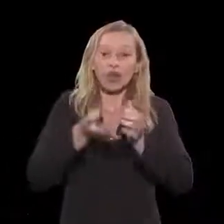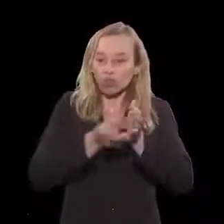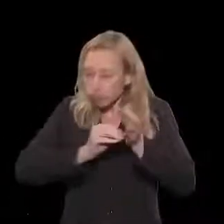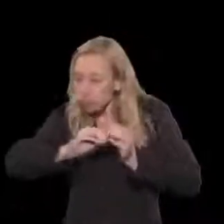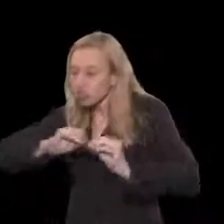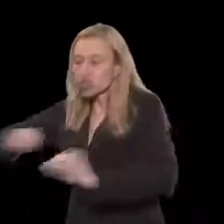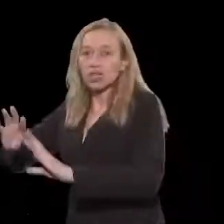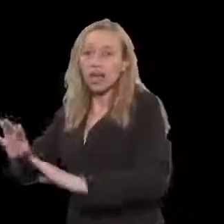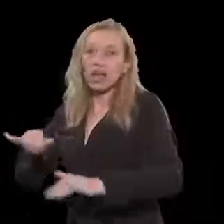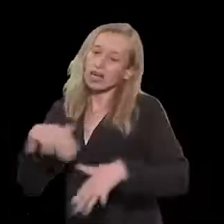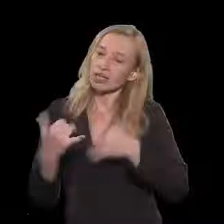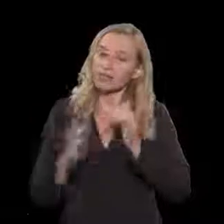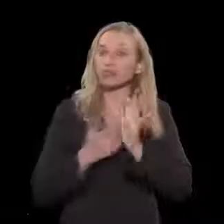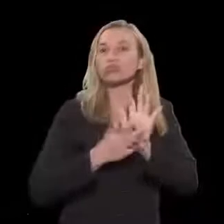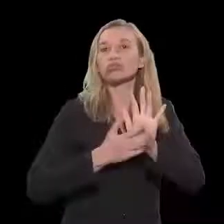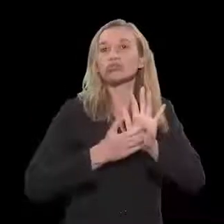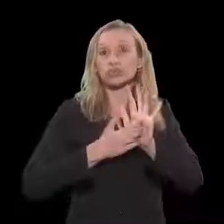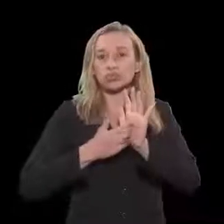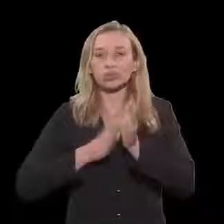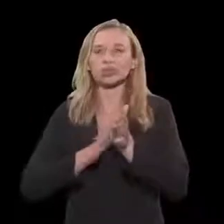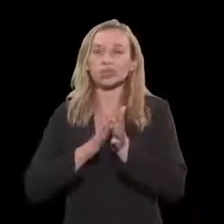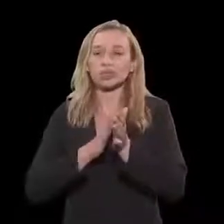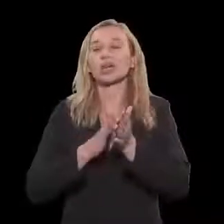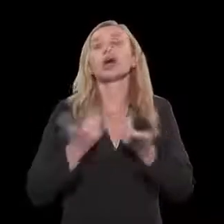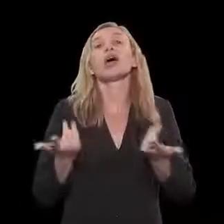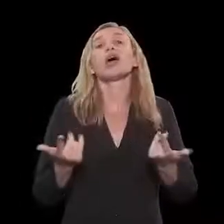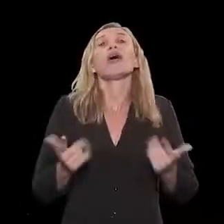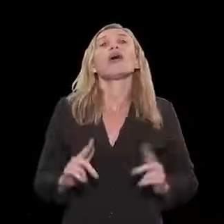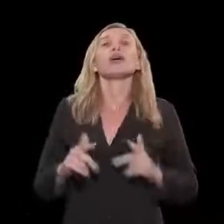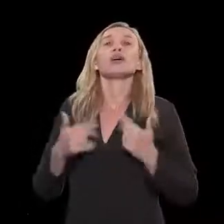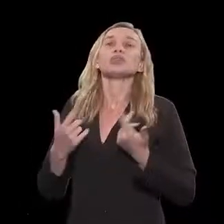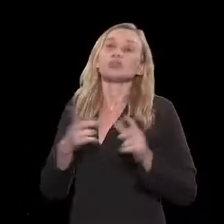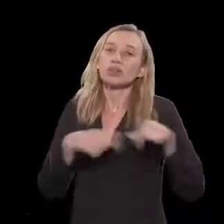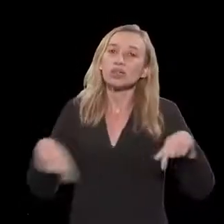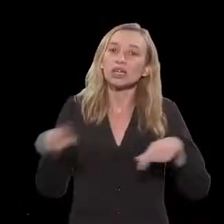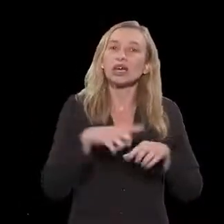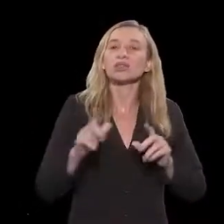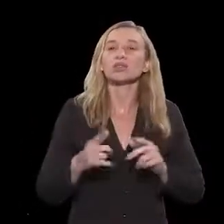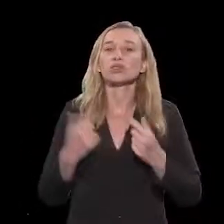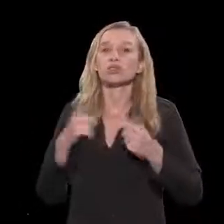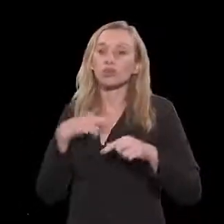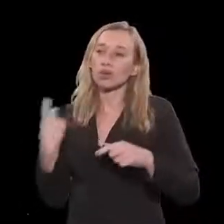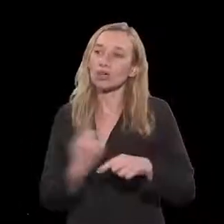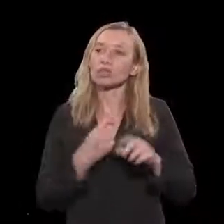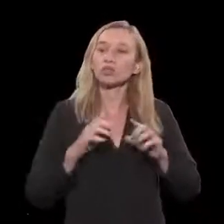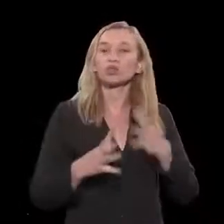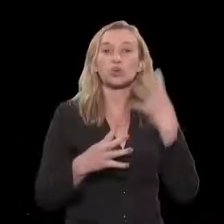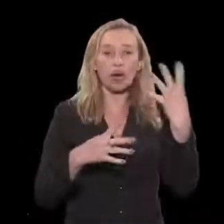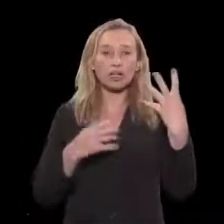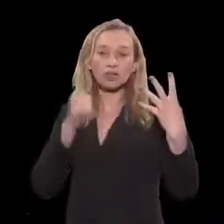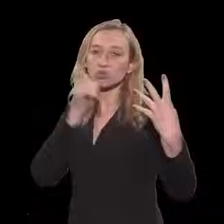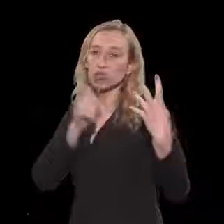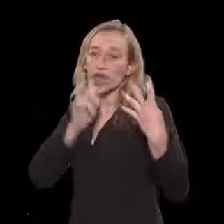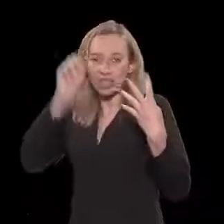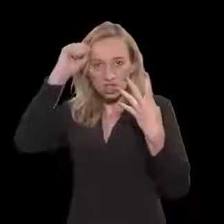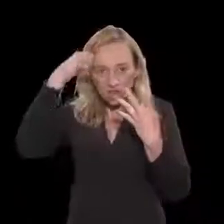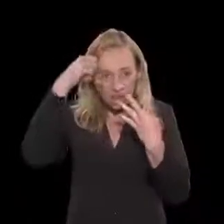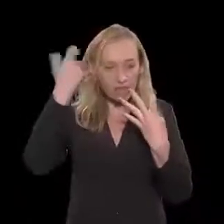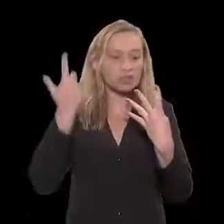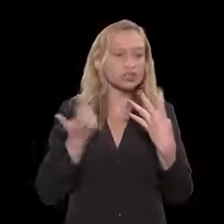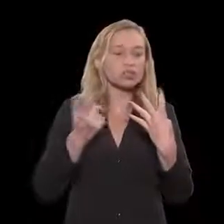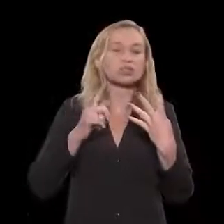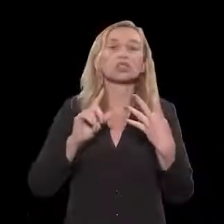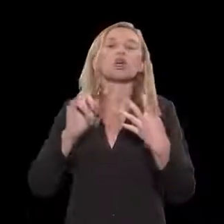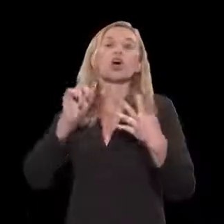dar onde você quiser, sabe, atingir. Então, Rodadas, nós somos 4 apresentadoras, mulheres